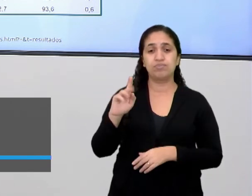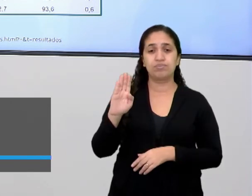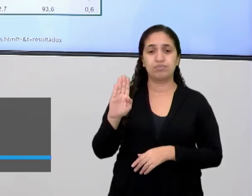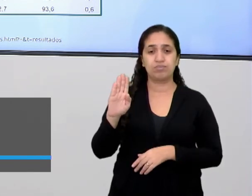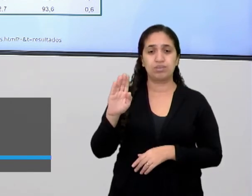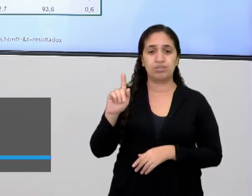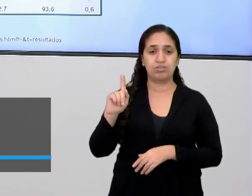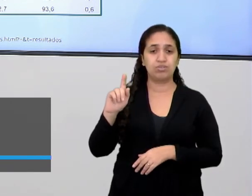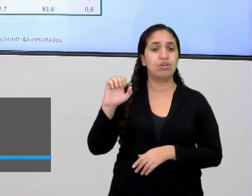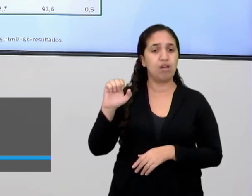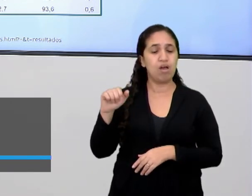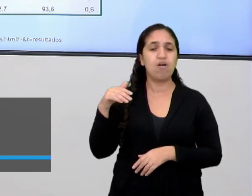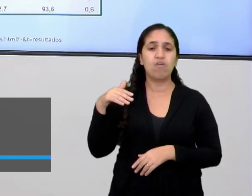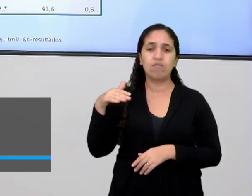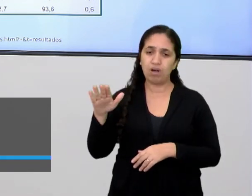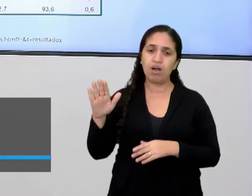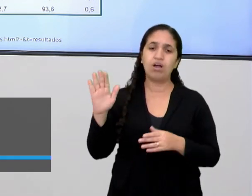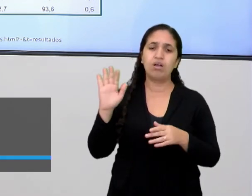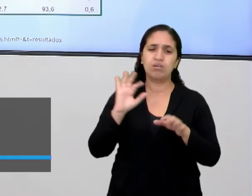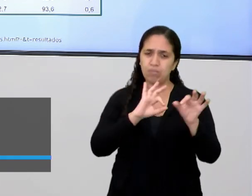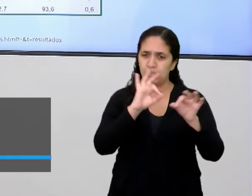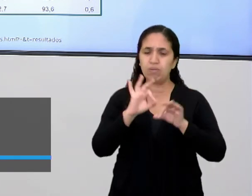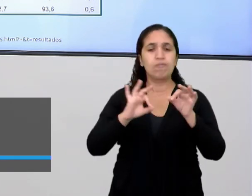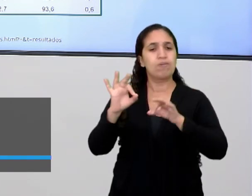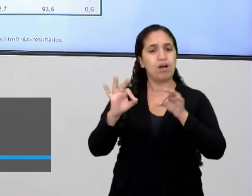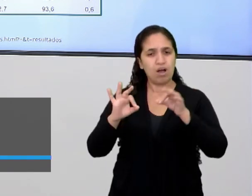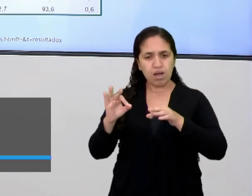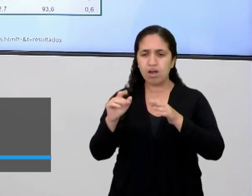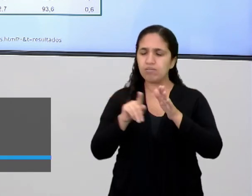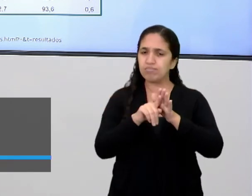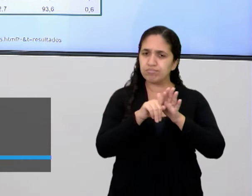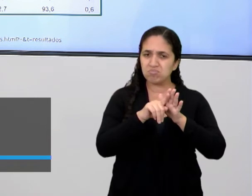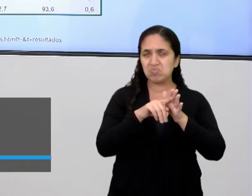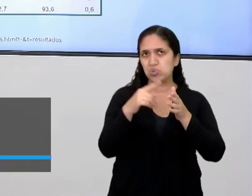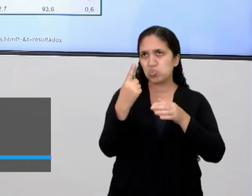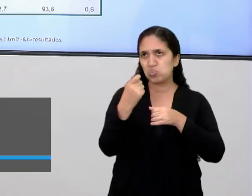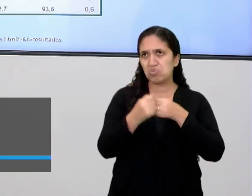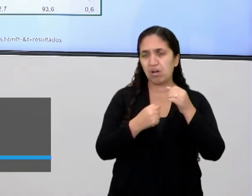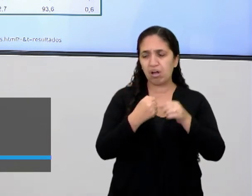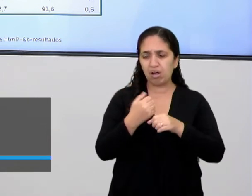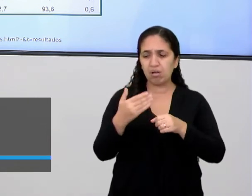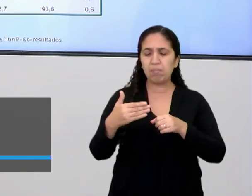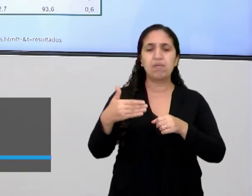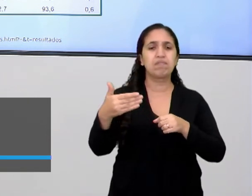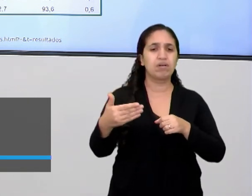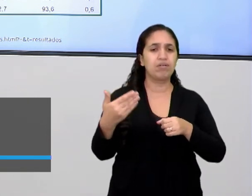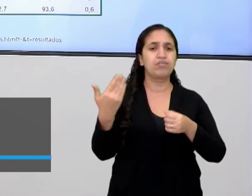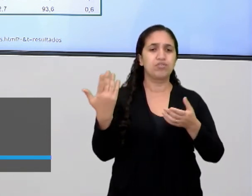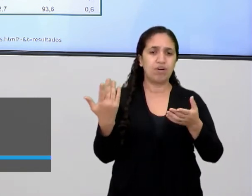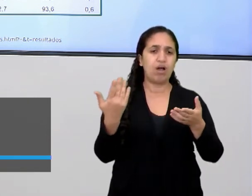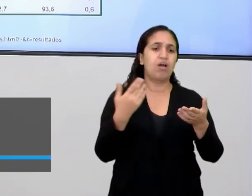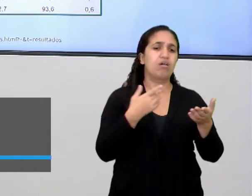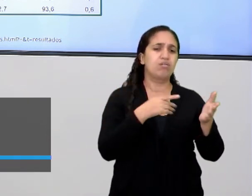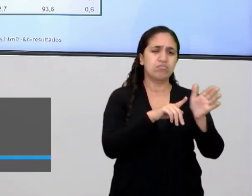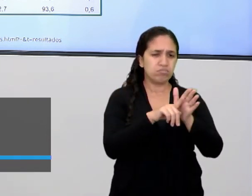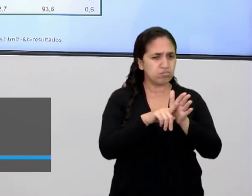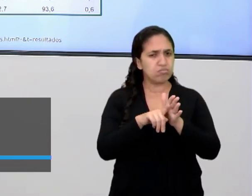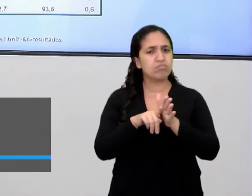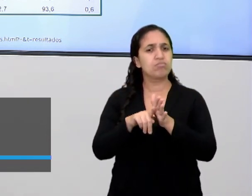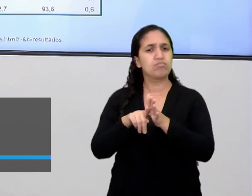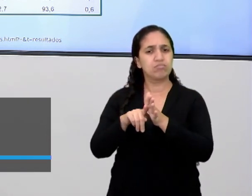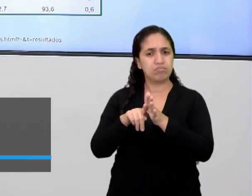fazer isso, né, vai ter esse levantamento, lógico, né, daqui a um ano, tá? Então vai fazer esse levantamento, os dados